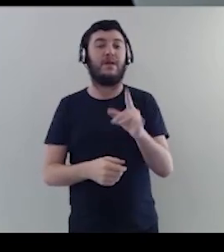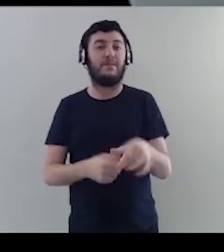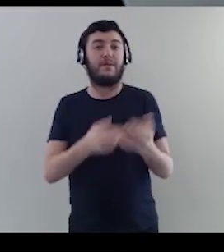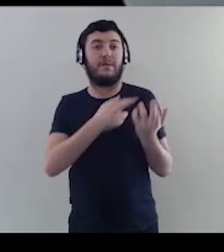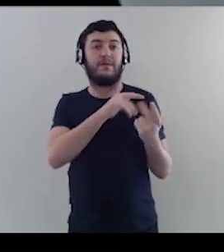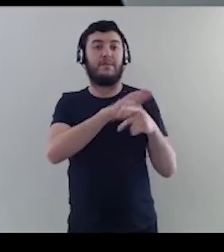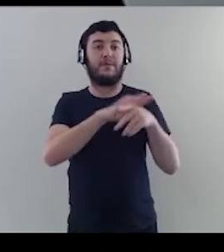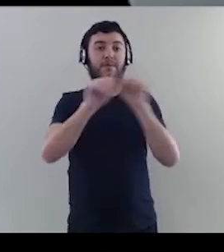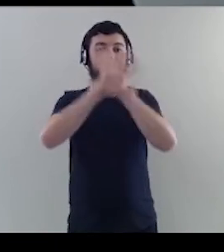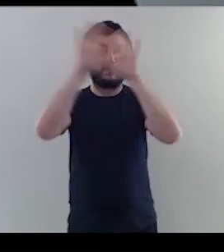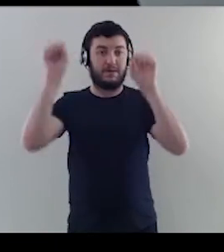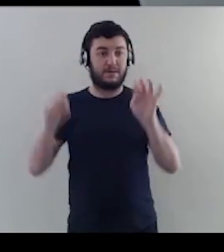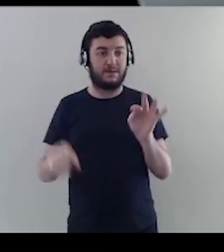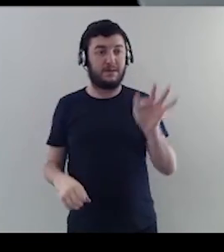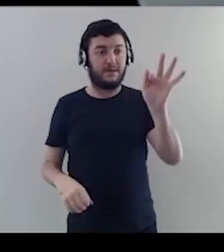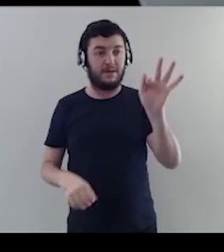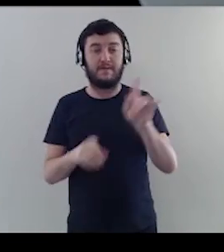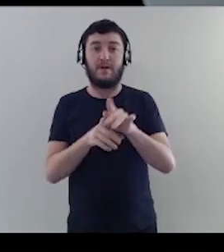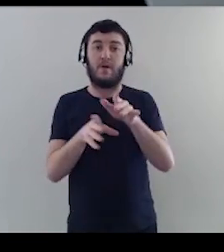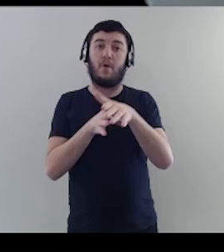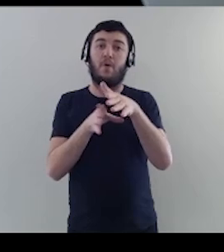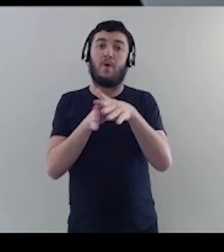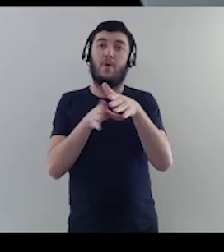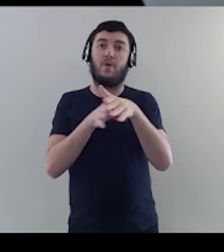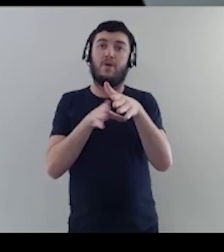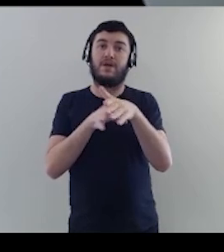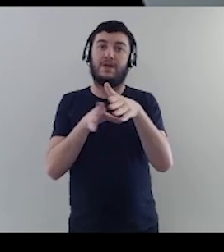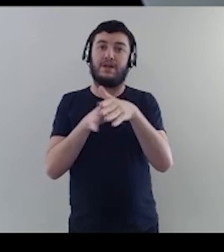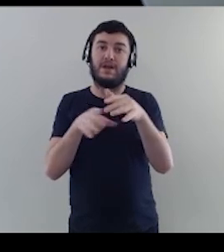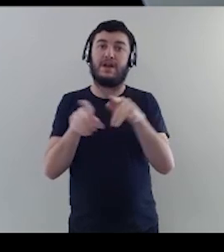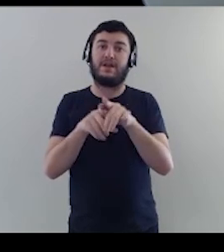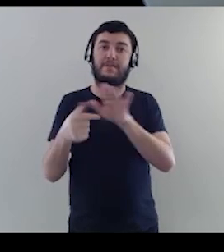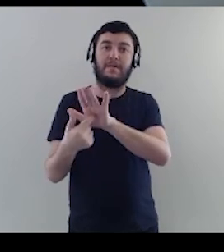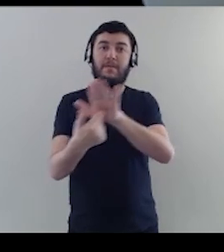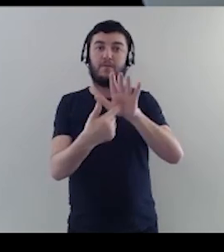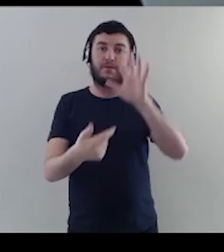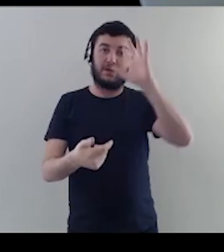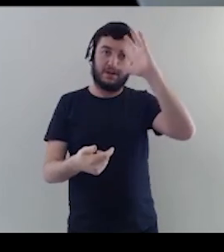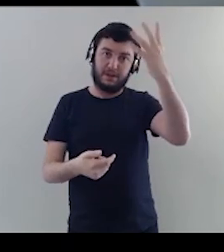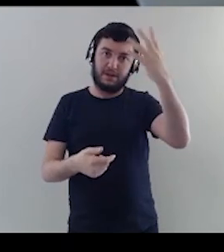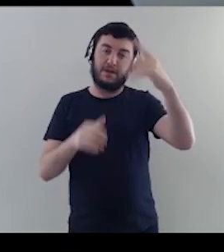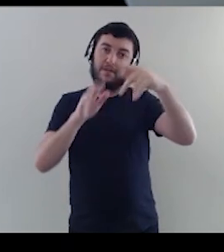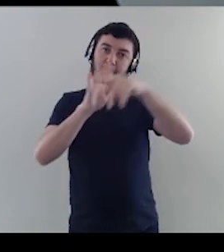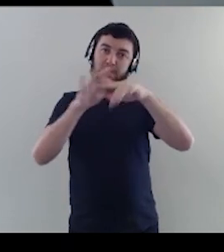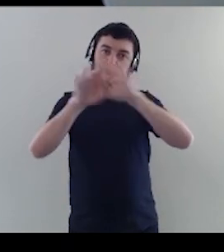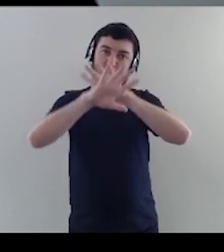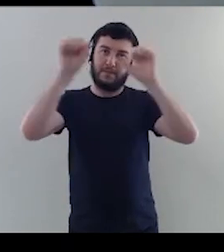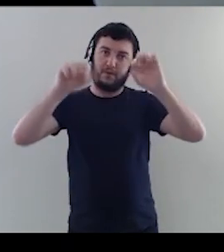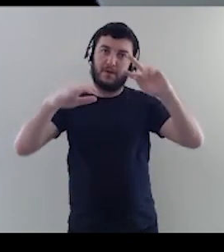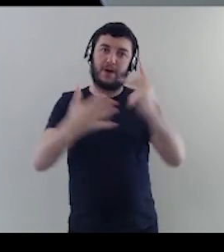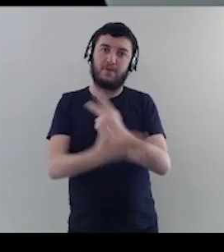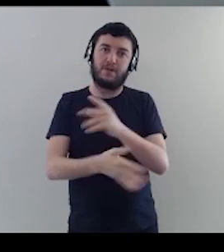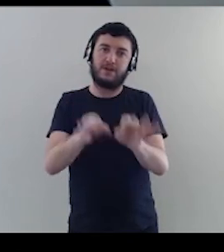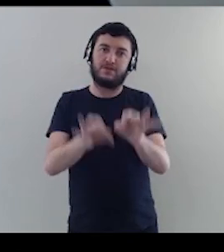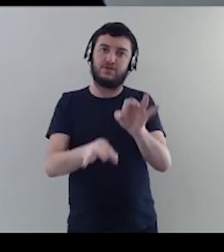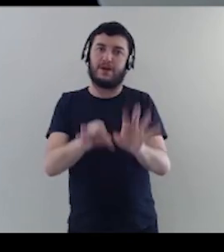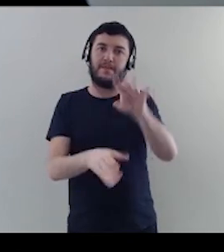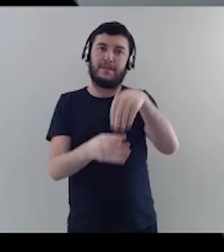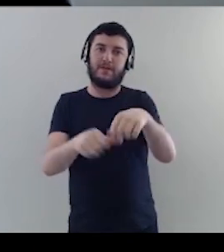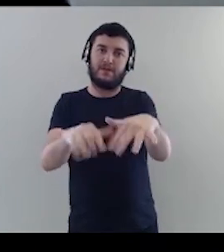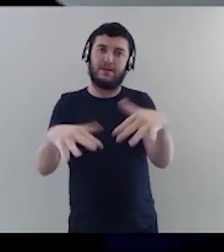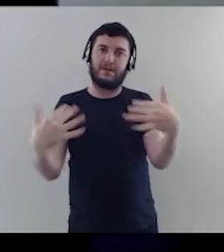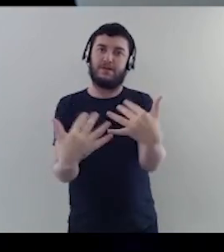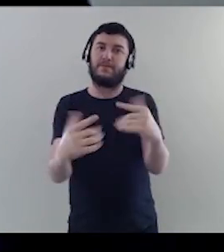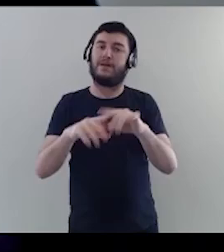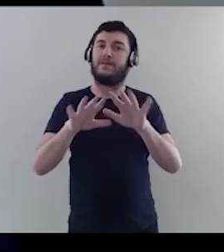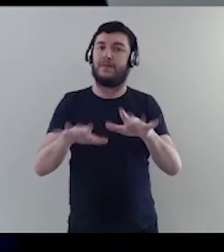próprias decisões ou as orientações das suas próprias decisões. Porque, efetivamente, o respeito